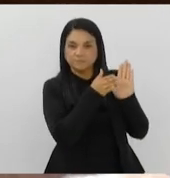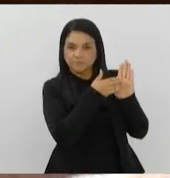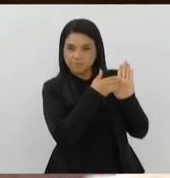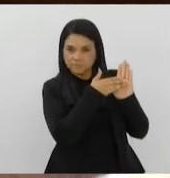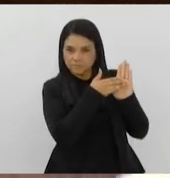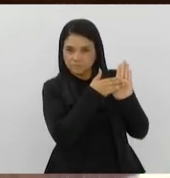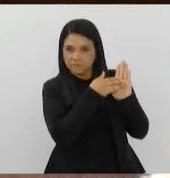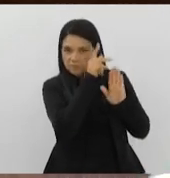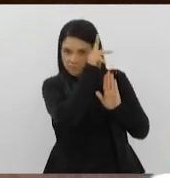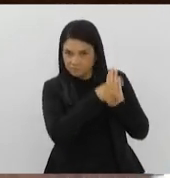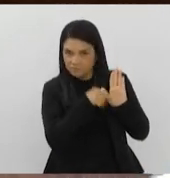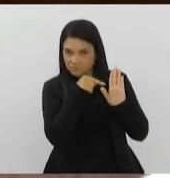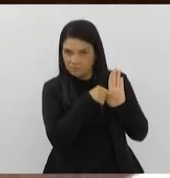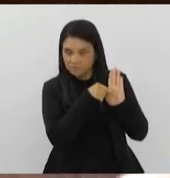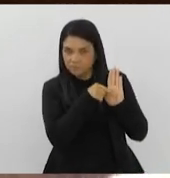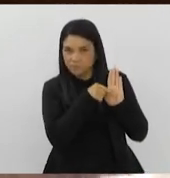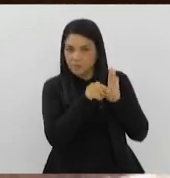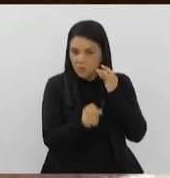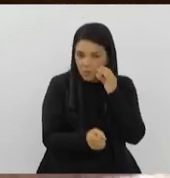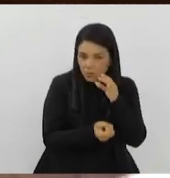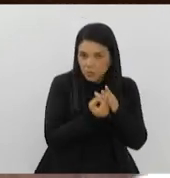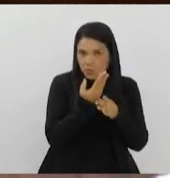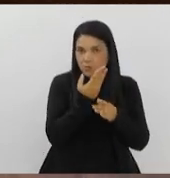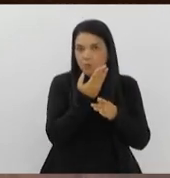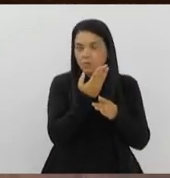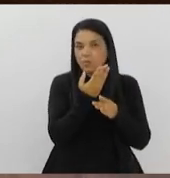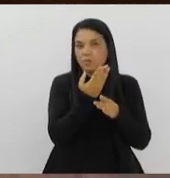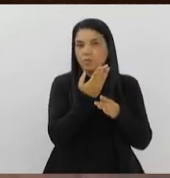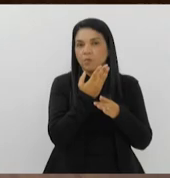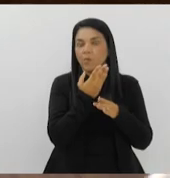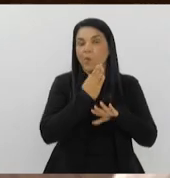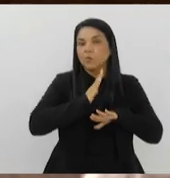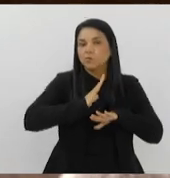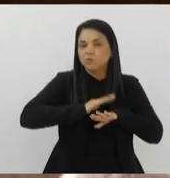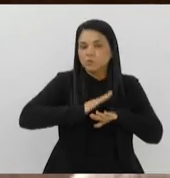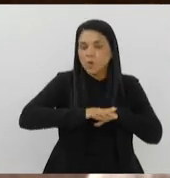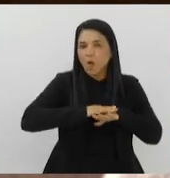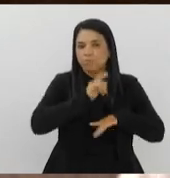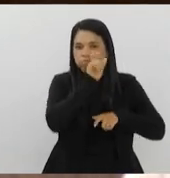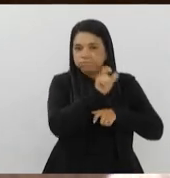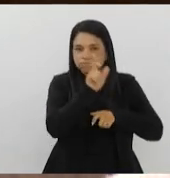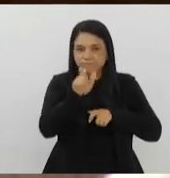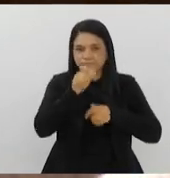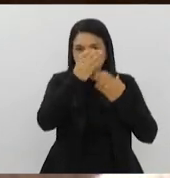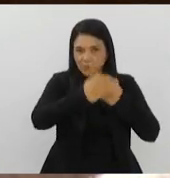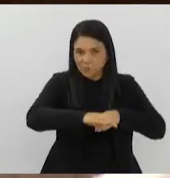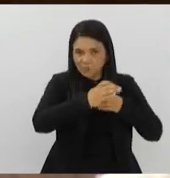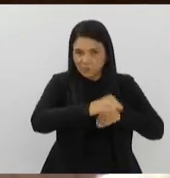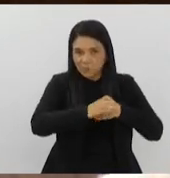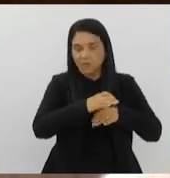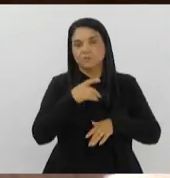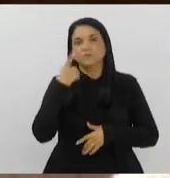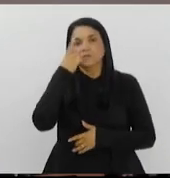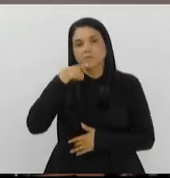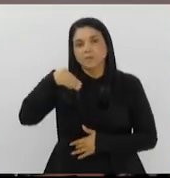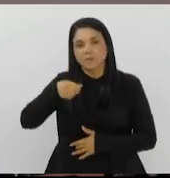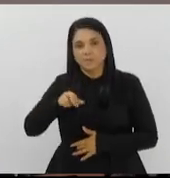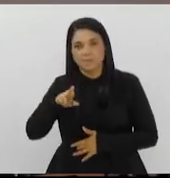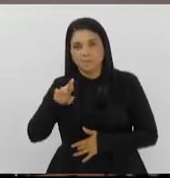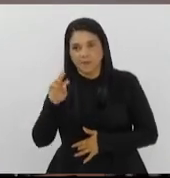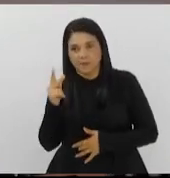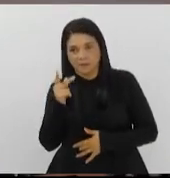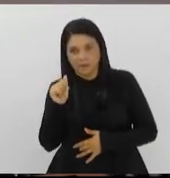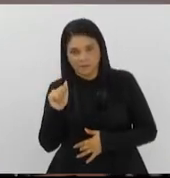presidente, nasceu dos próprios concursados. E deputada Marta Rocha,